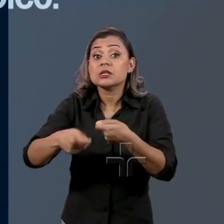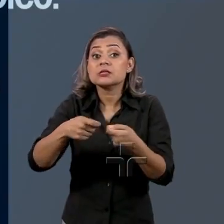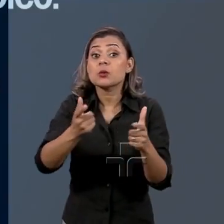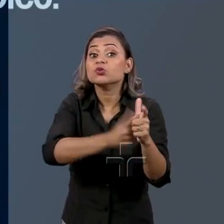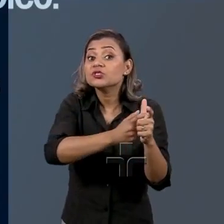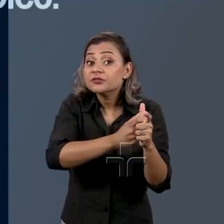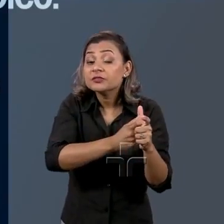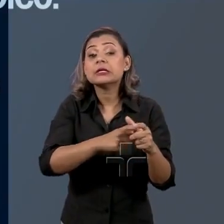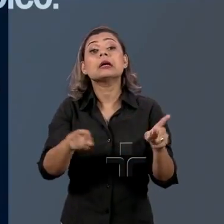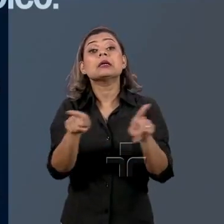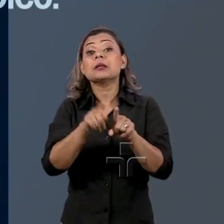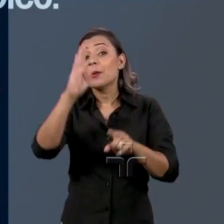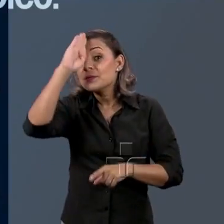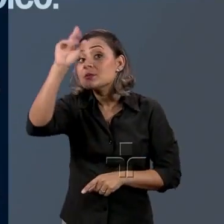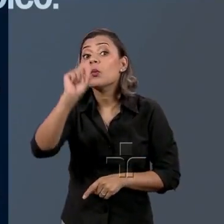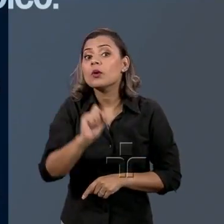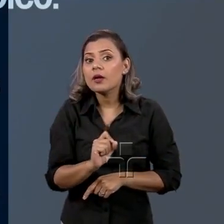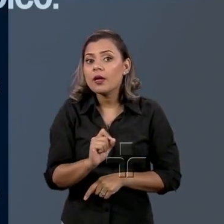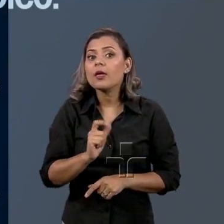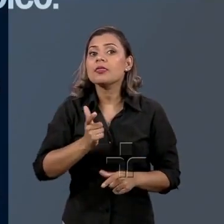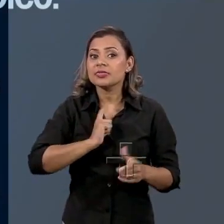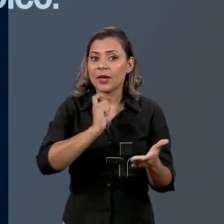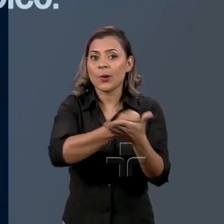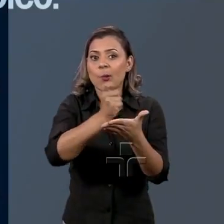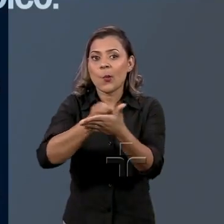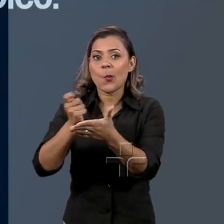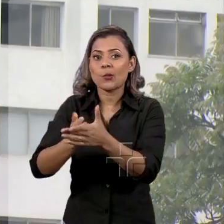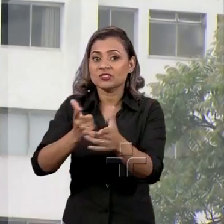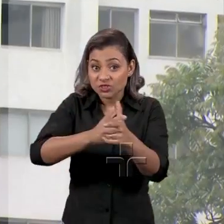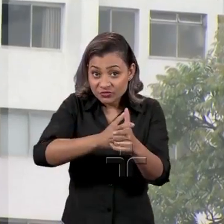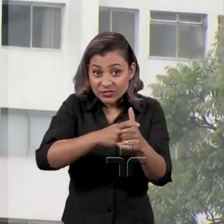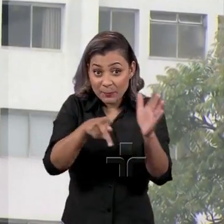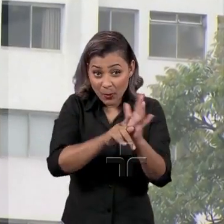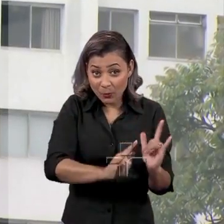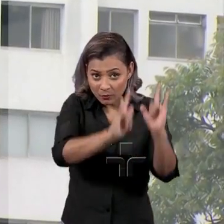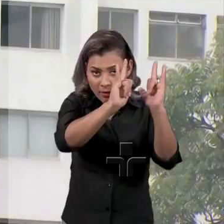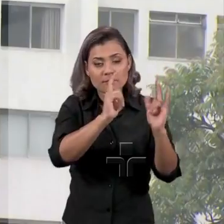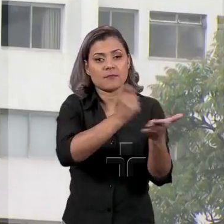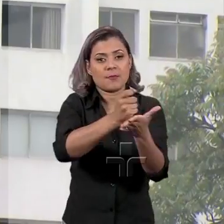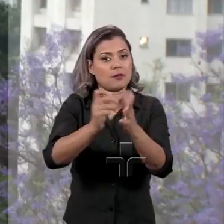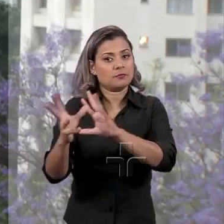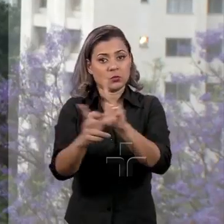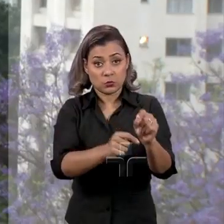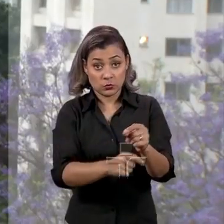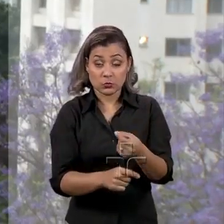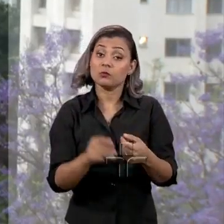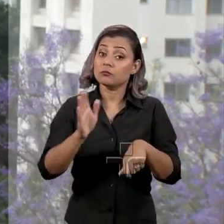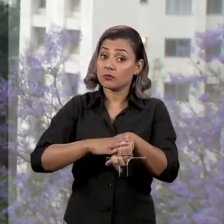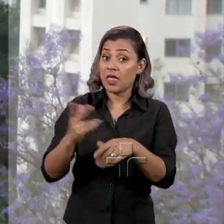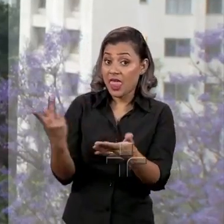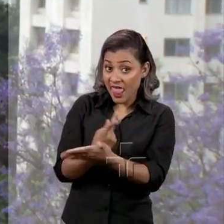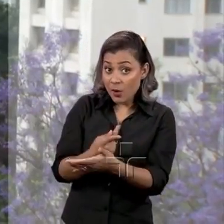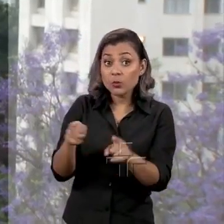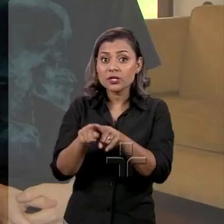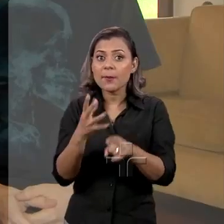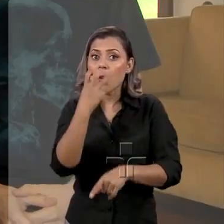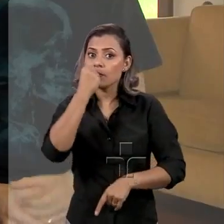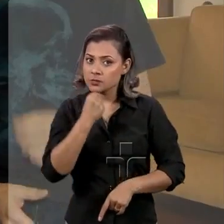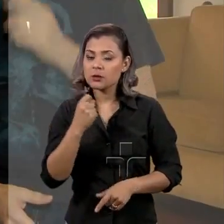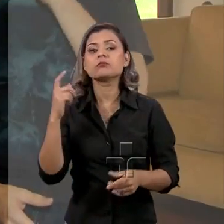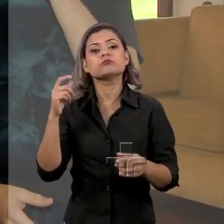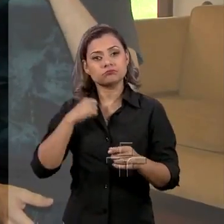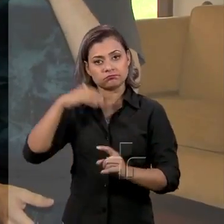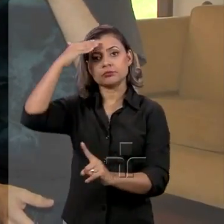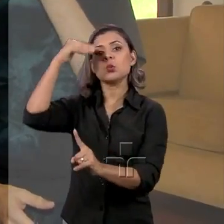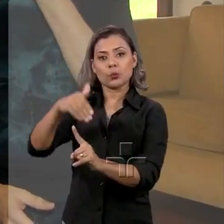inadimplentes e, principalmente, manter as contas do condomínio em dia. O síndico responde judicialmente por erros e omissões. O